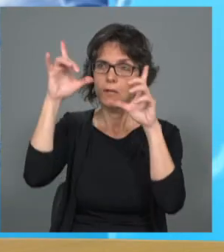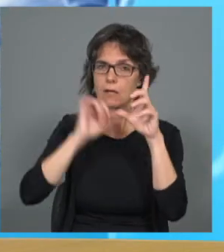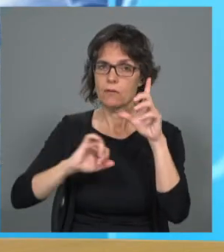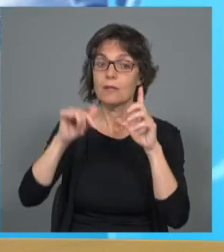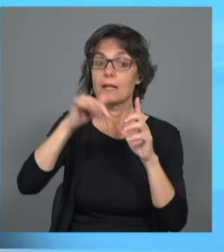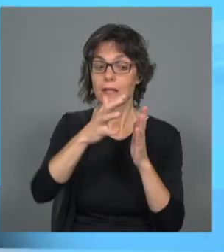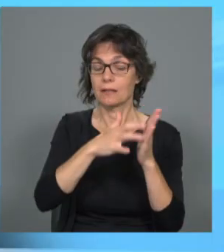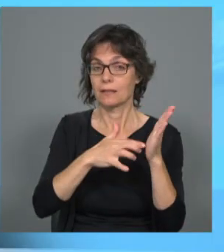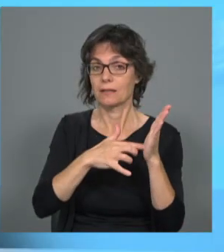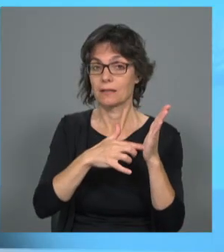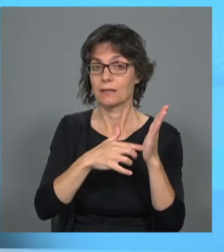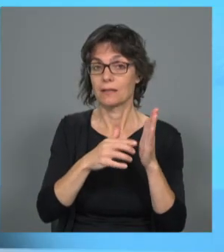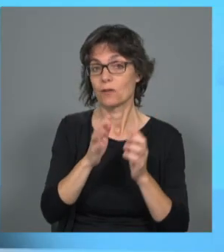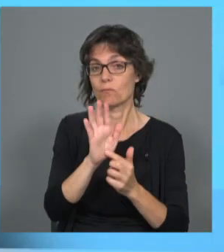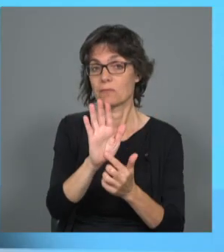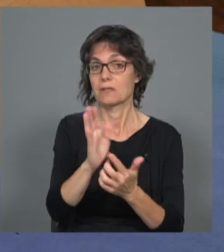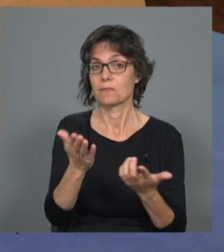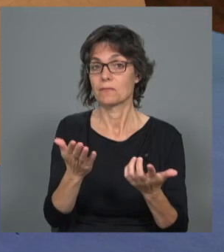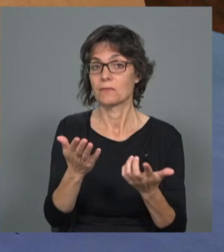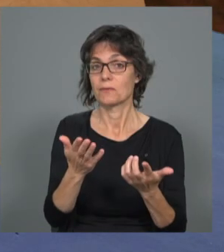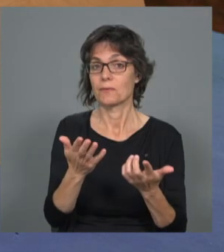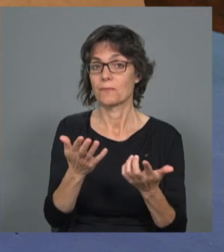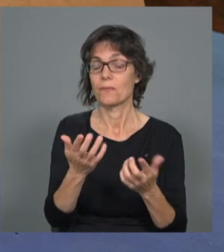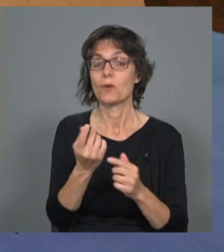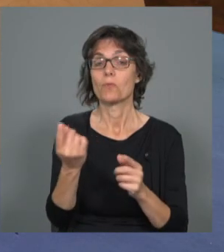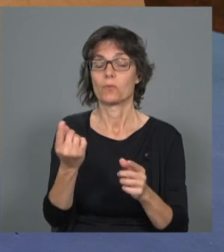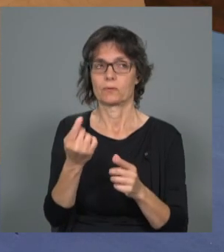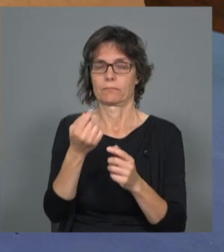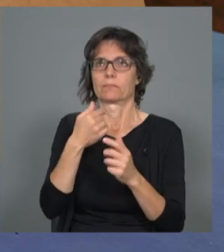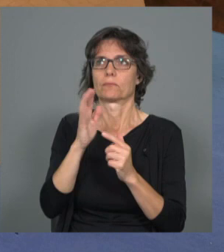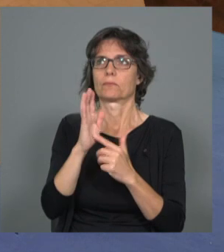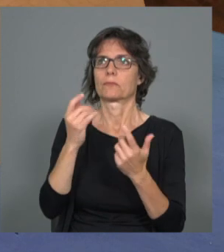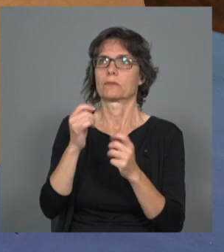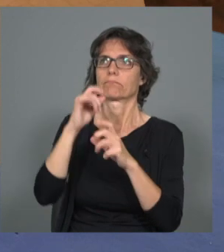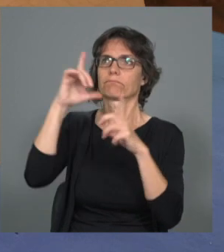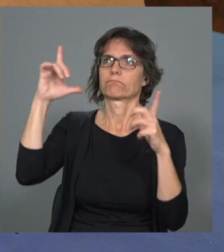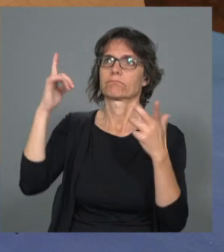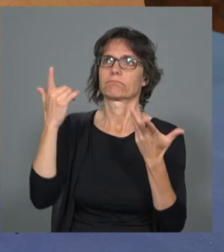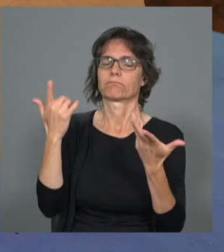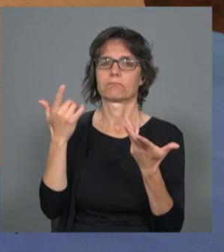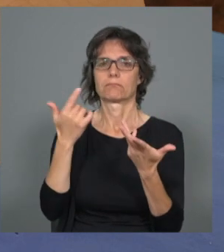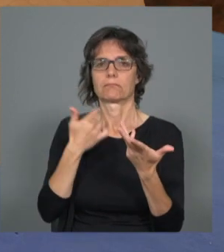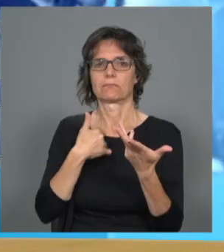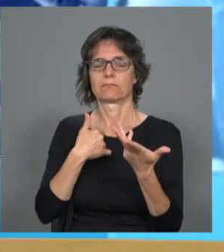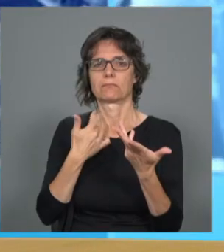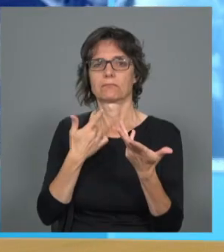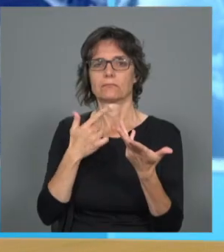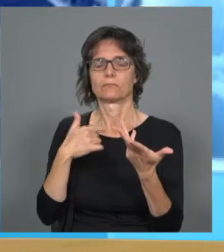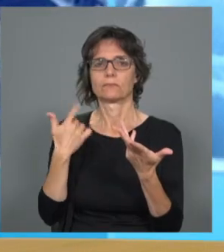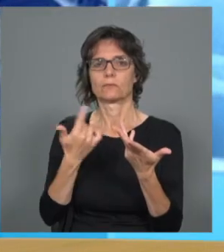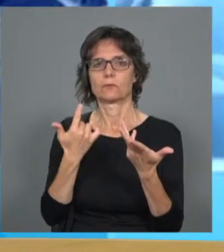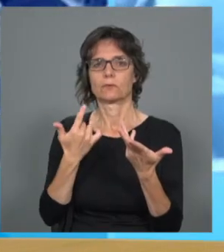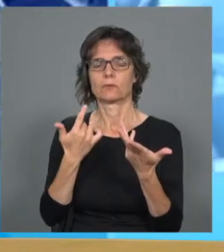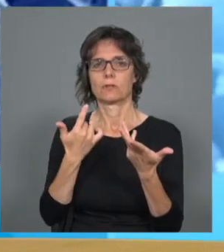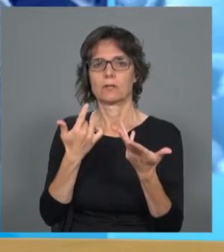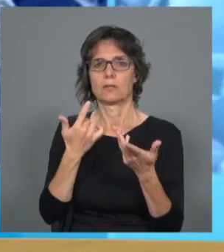é? Eu diria que eu imagino o enorme mistério que foi e o enorme espanto que terá